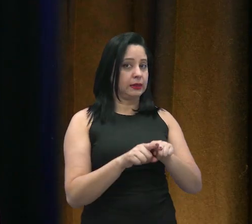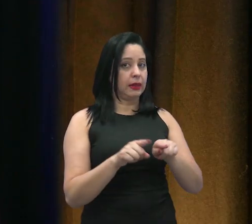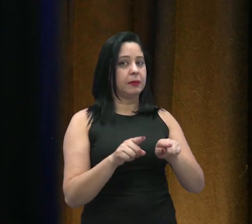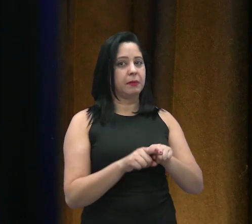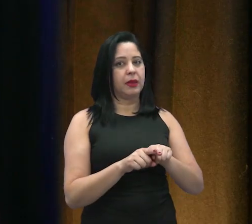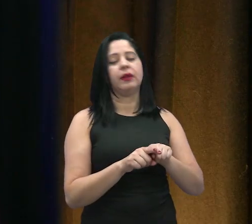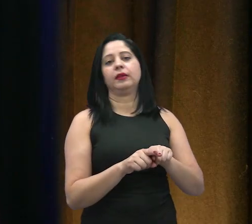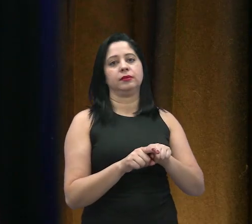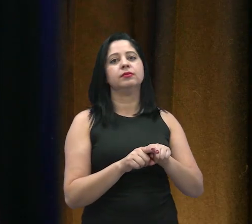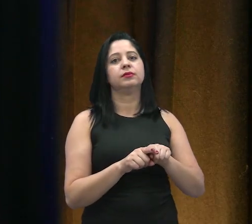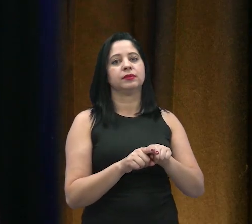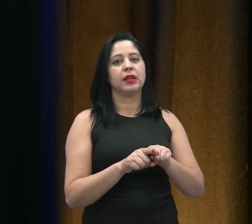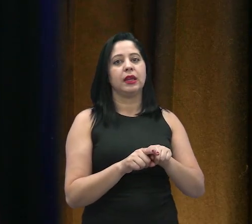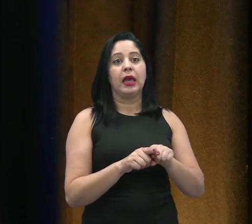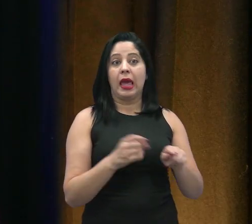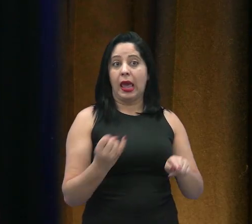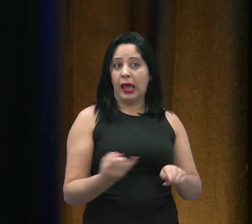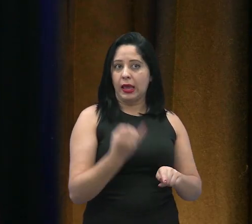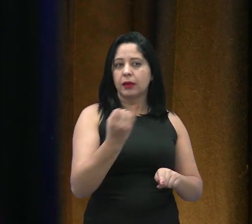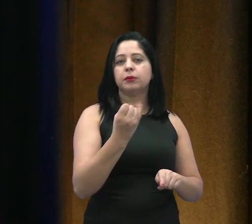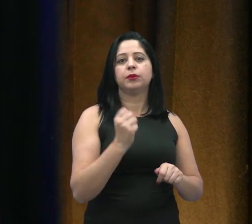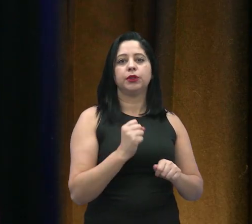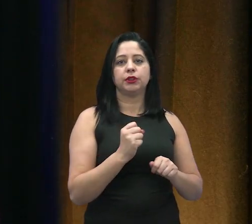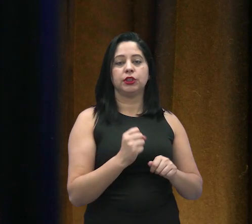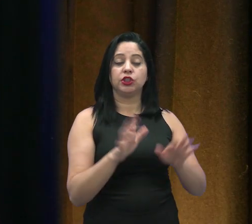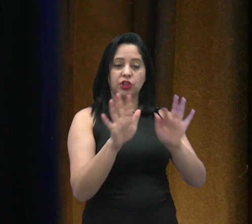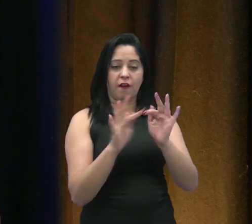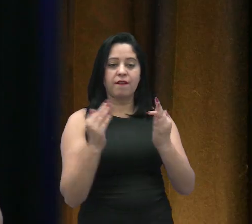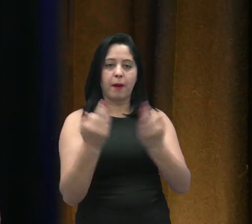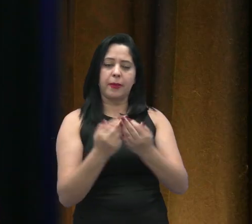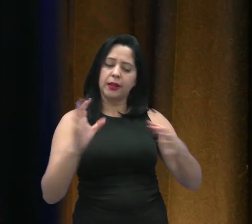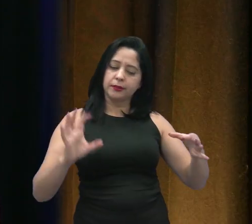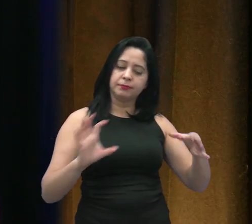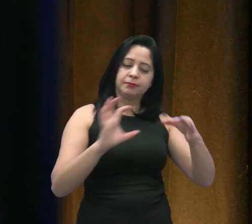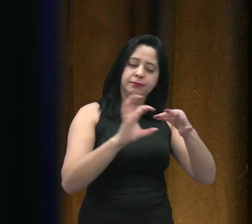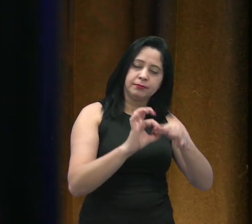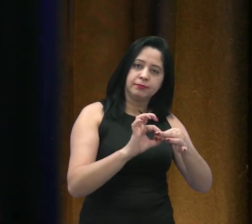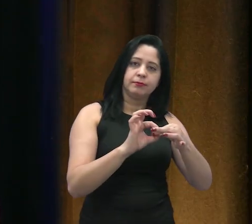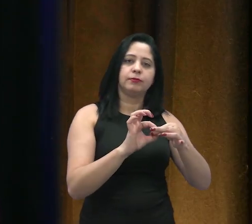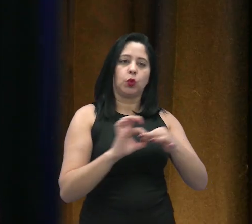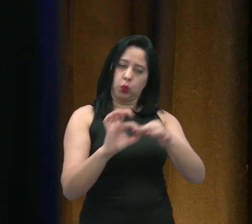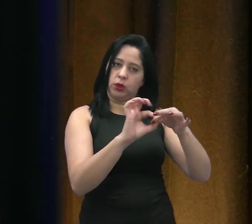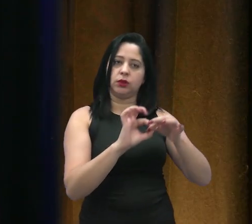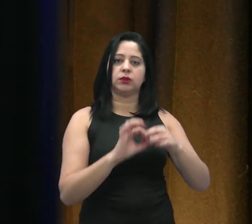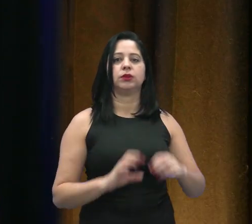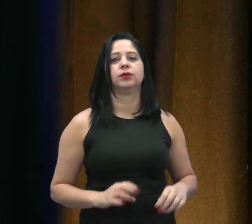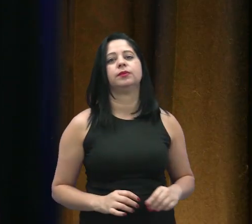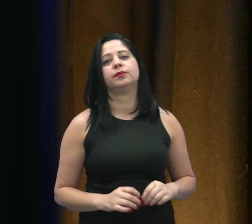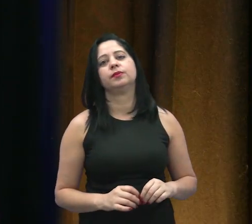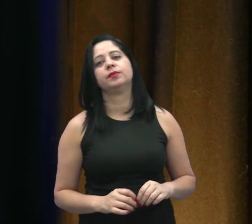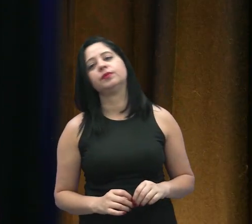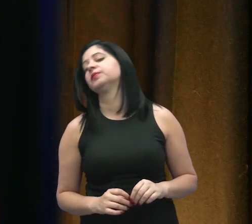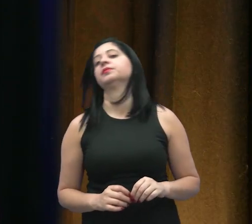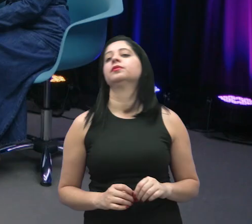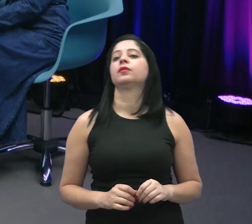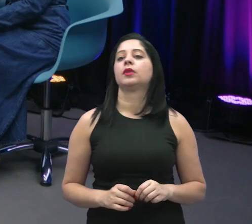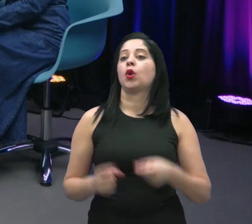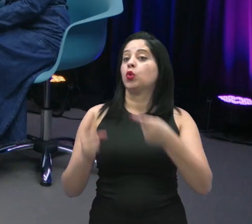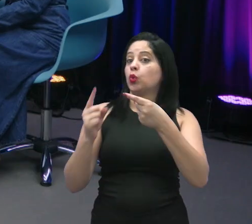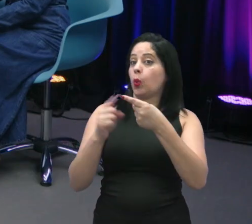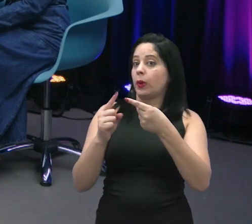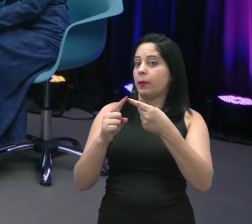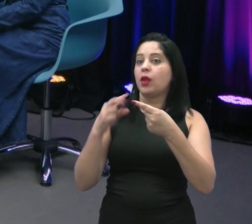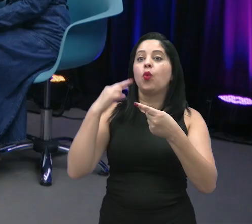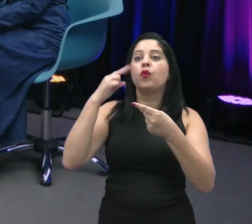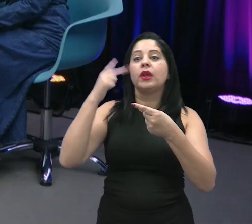com a equipe também que atende essa criança, então é importante essa troca, e a família também, sempre estarem todos ali juntos. A gente teve aqui no